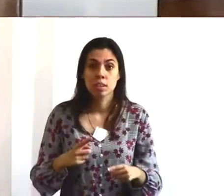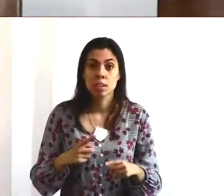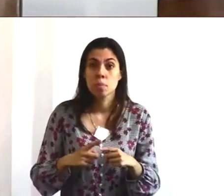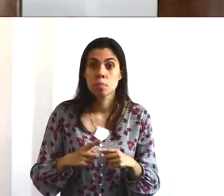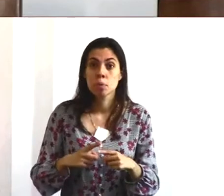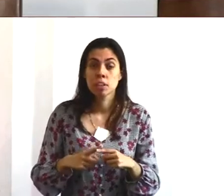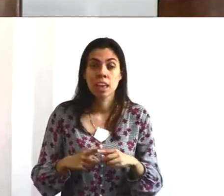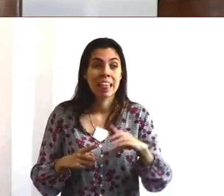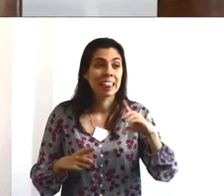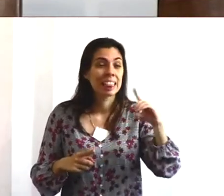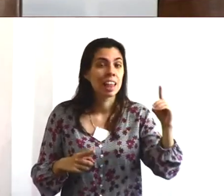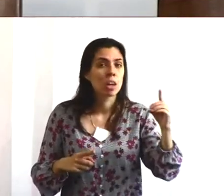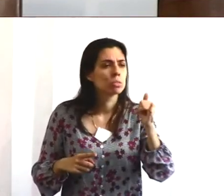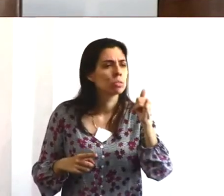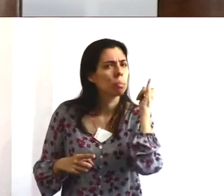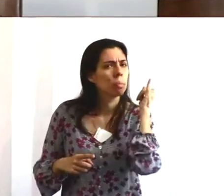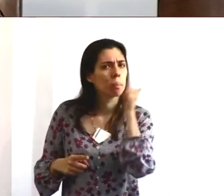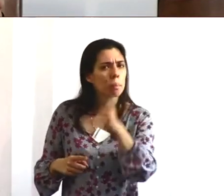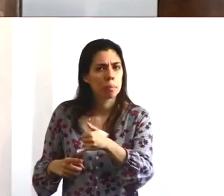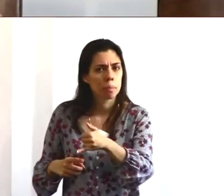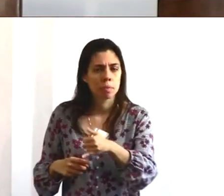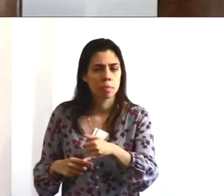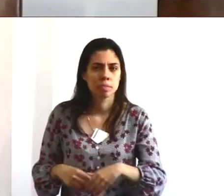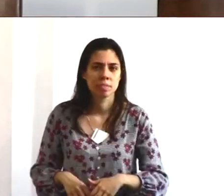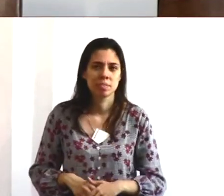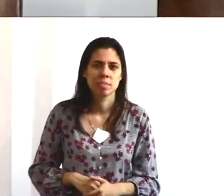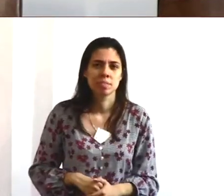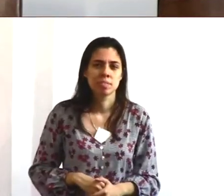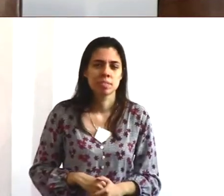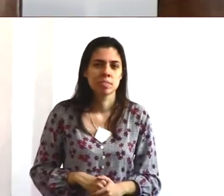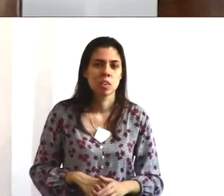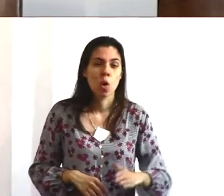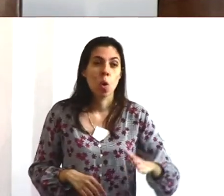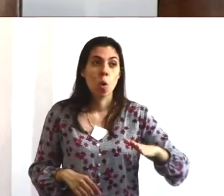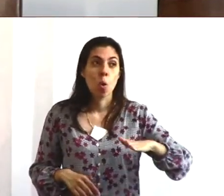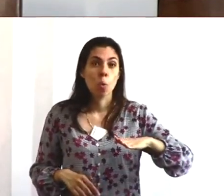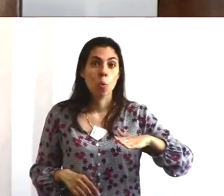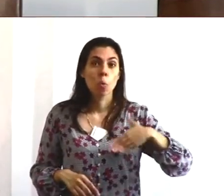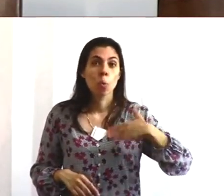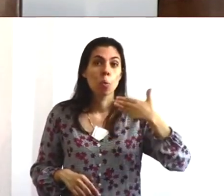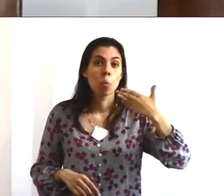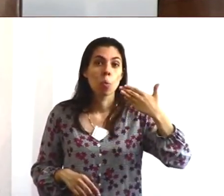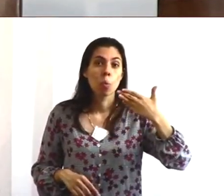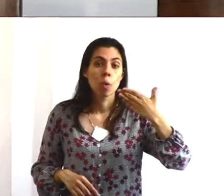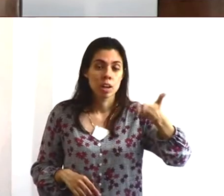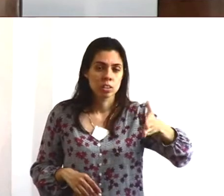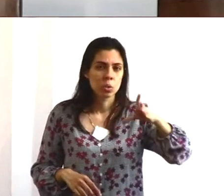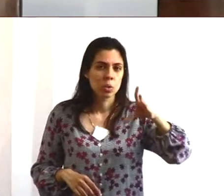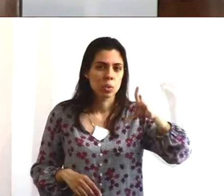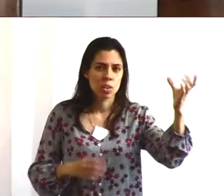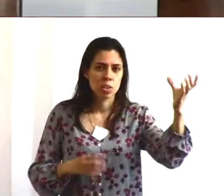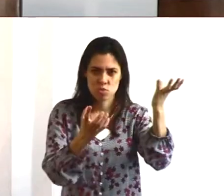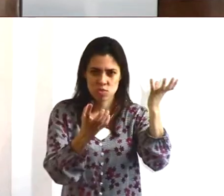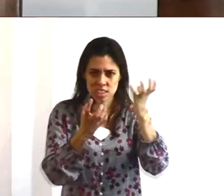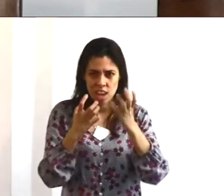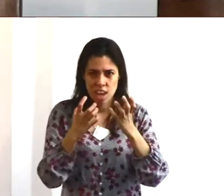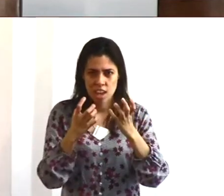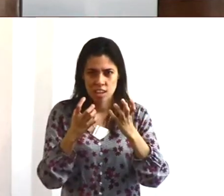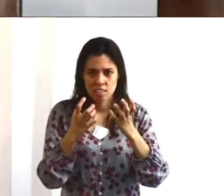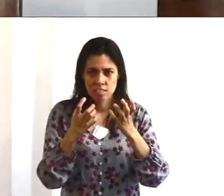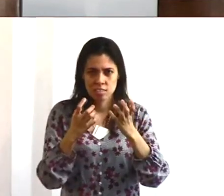Senhor é pronunciada, a voz do Senhor é tão poderosa que